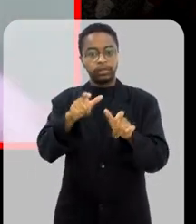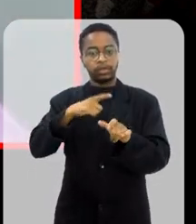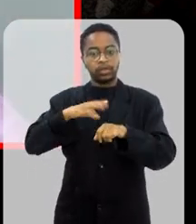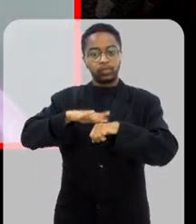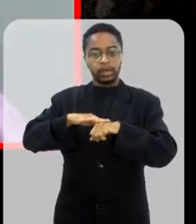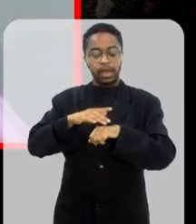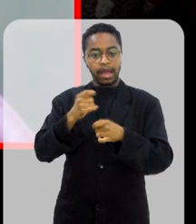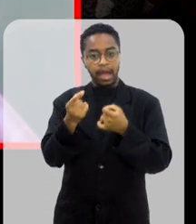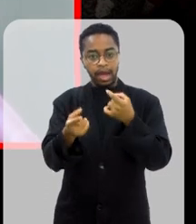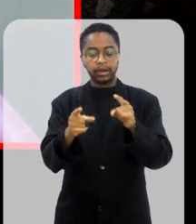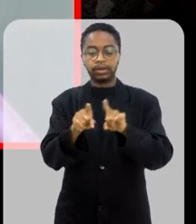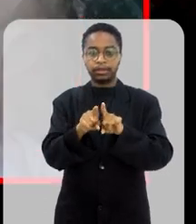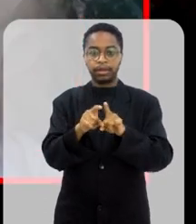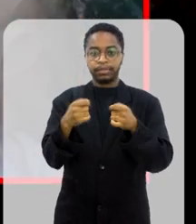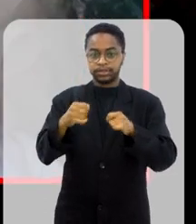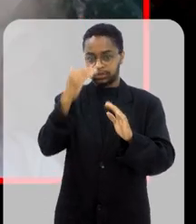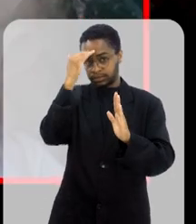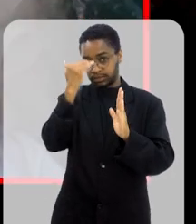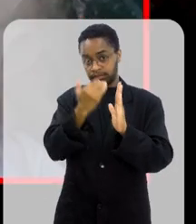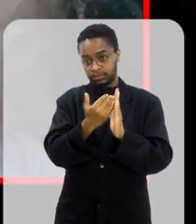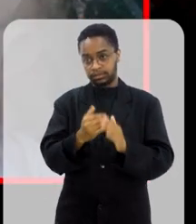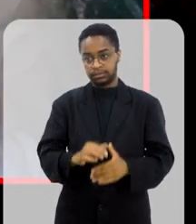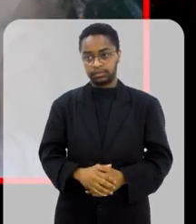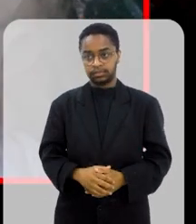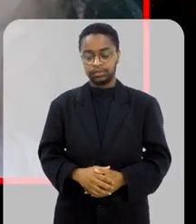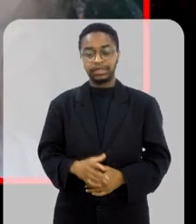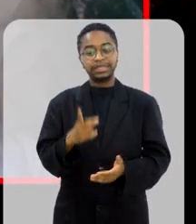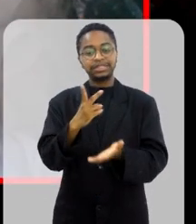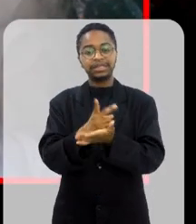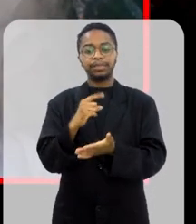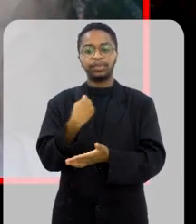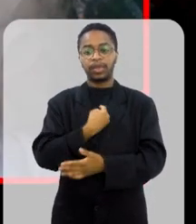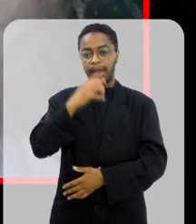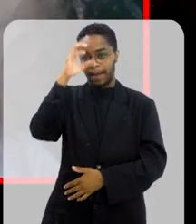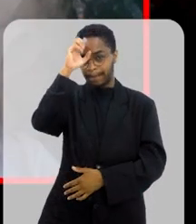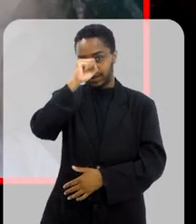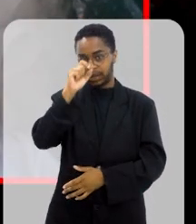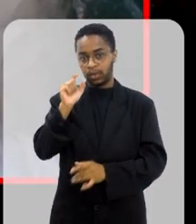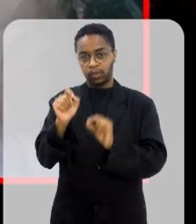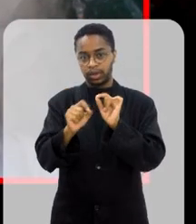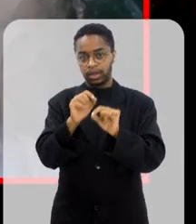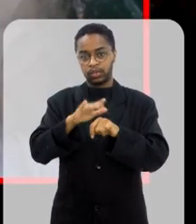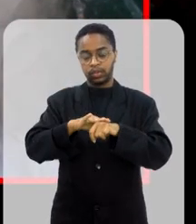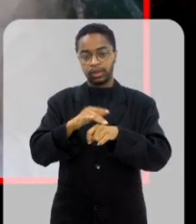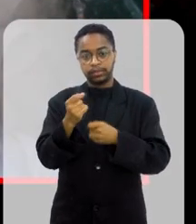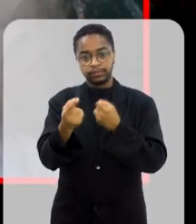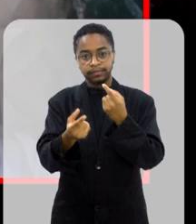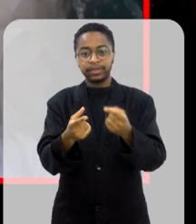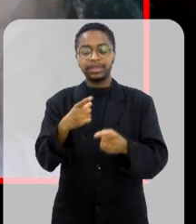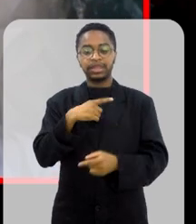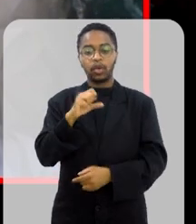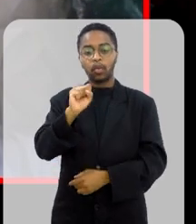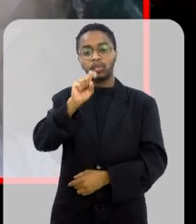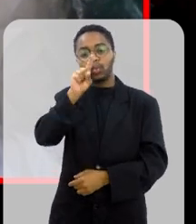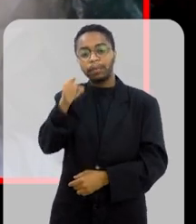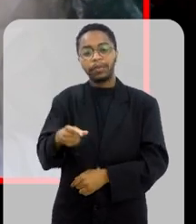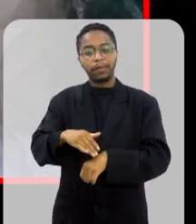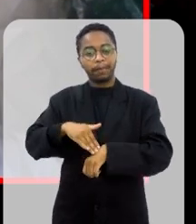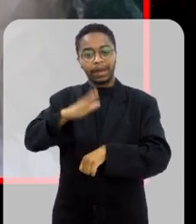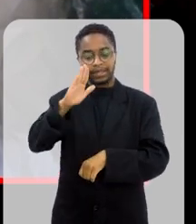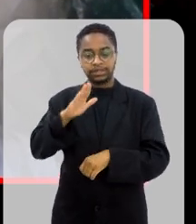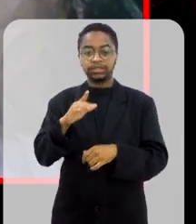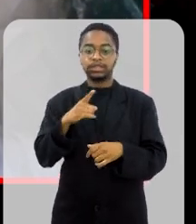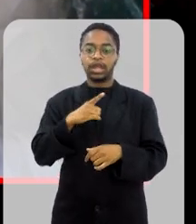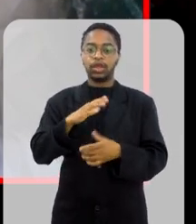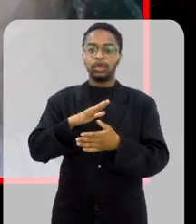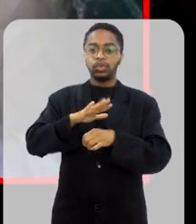e que sejam cumpridas. E que essa. Nós estamos sempre aprendendo, porque doenças raras, como o senhor sabe, existe mais de 8